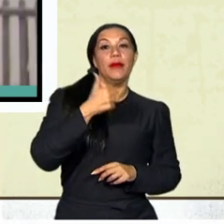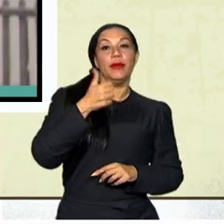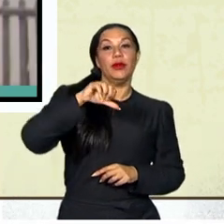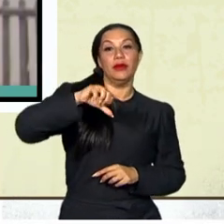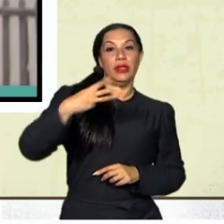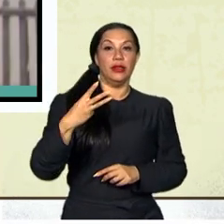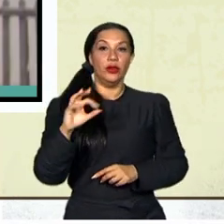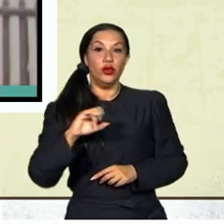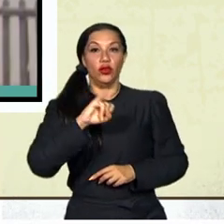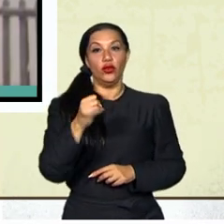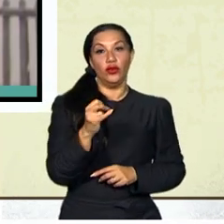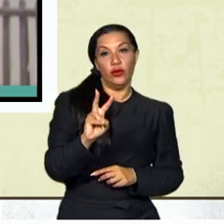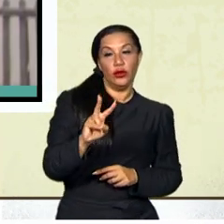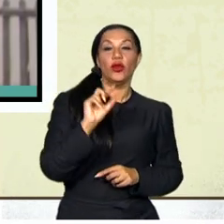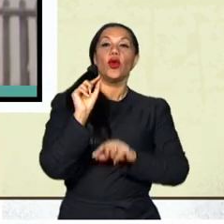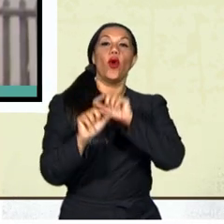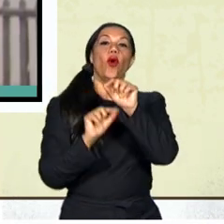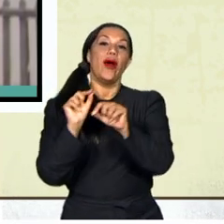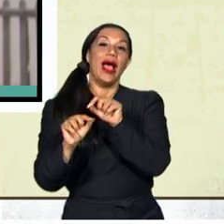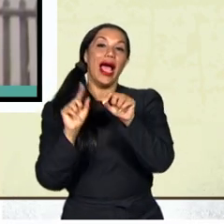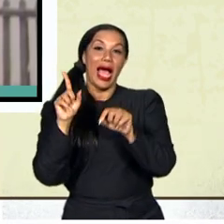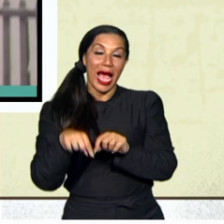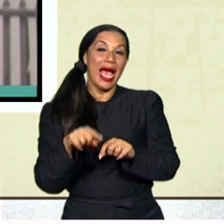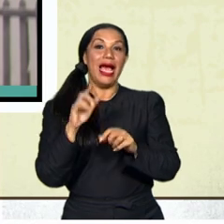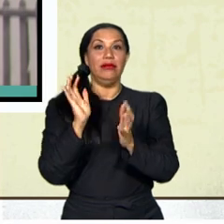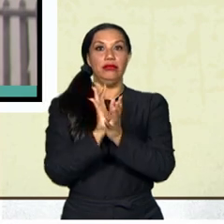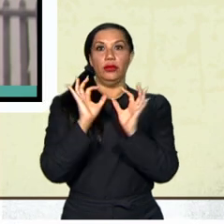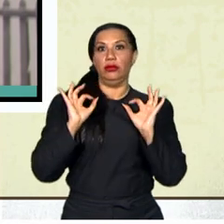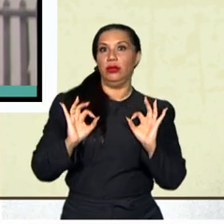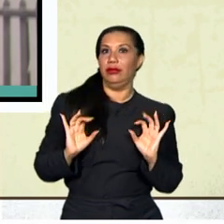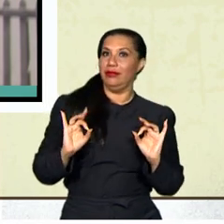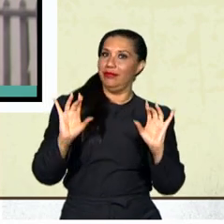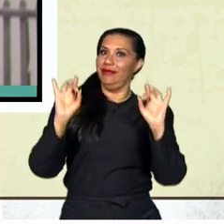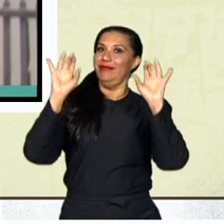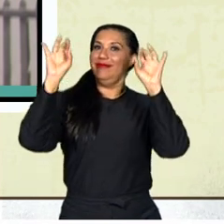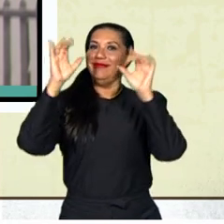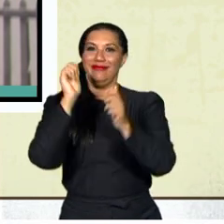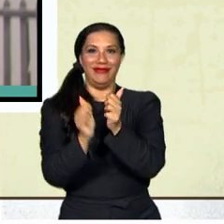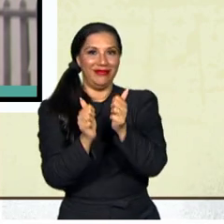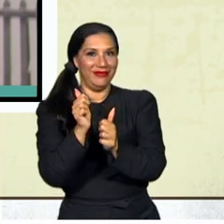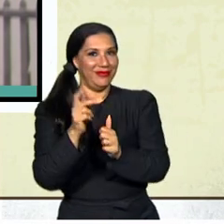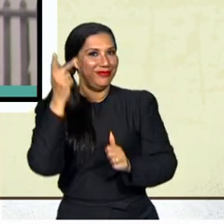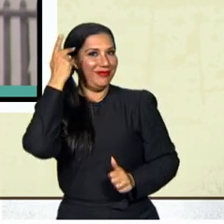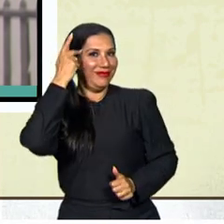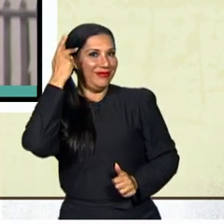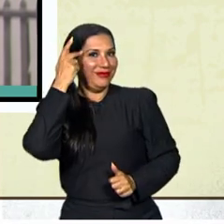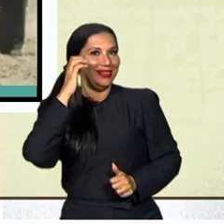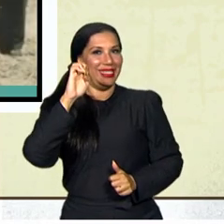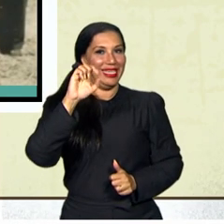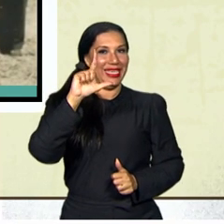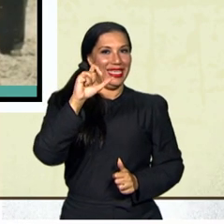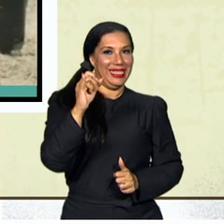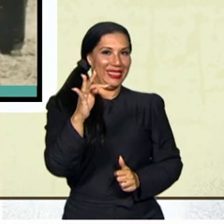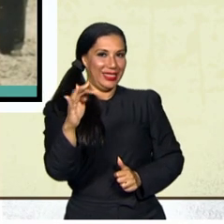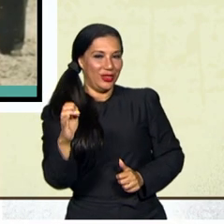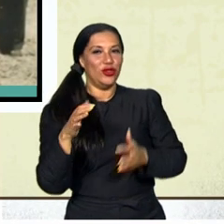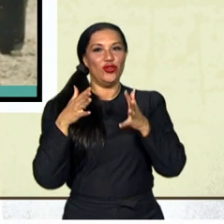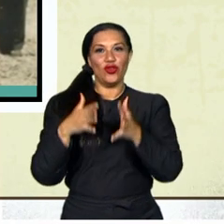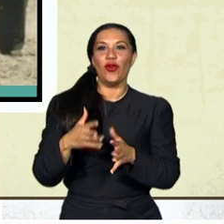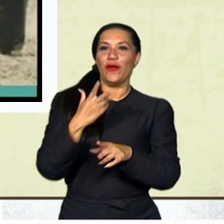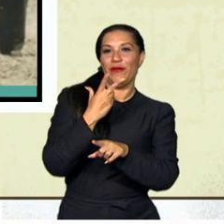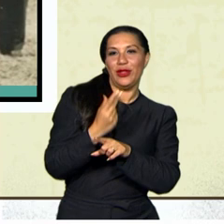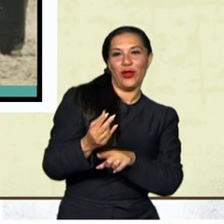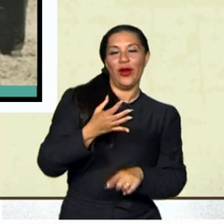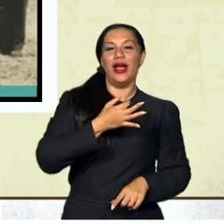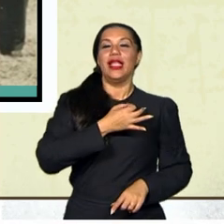1930, o Juventus passou a fazer parte da elite do futebol paulista. Em seu jogo de estreia, vitória do